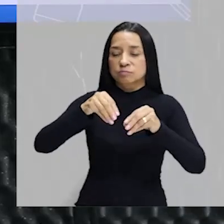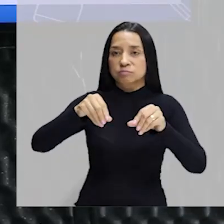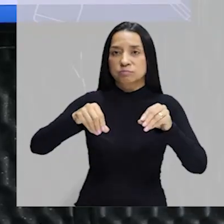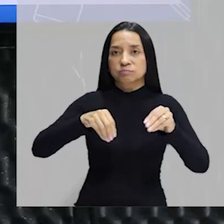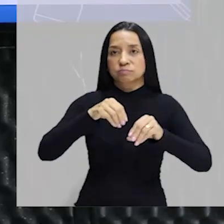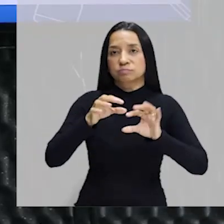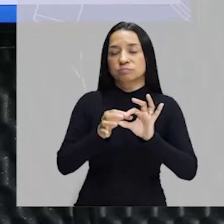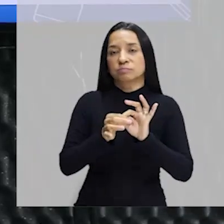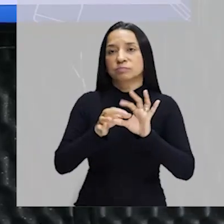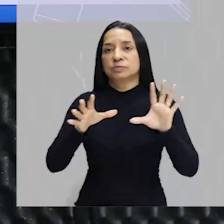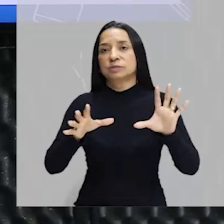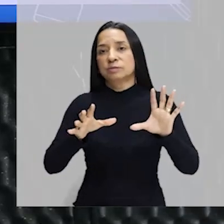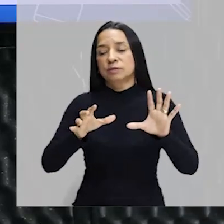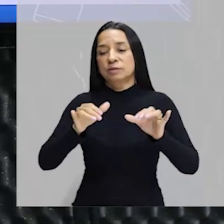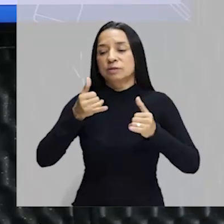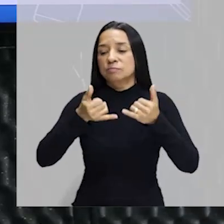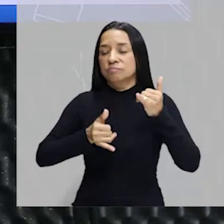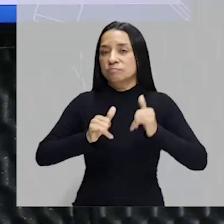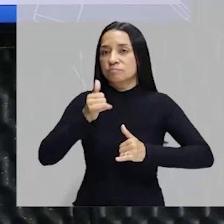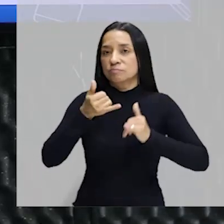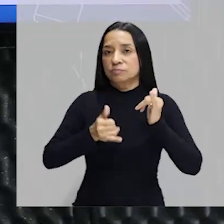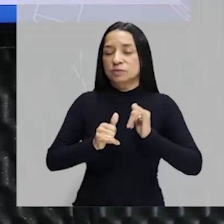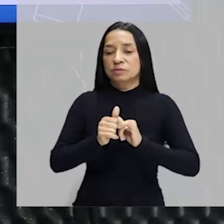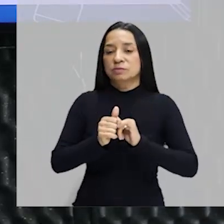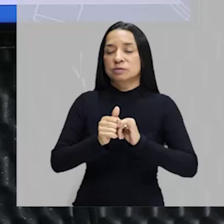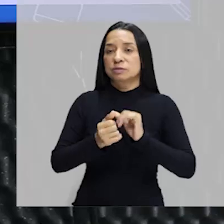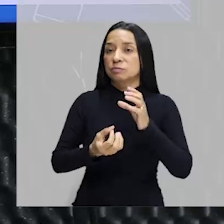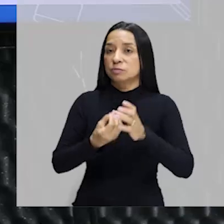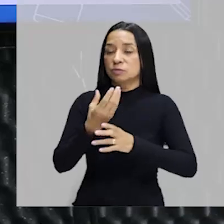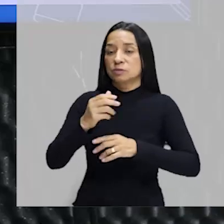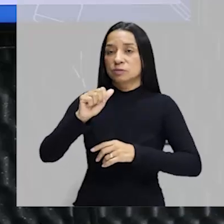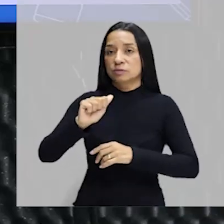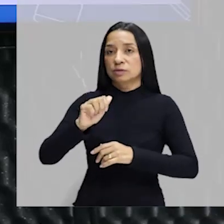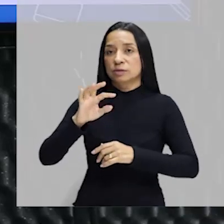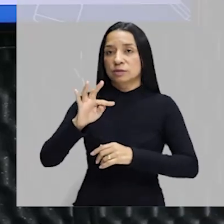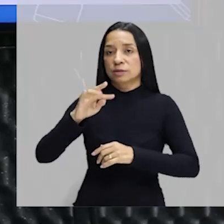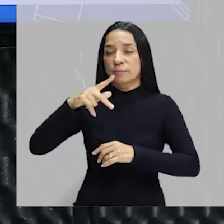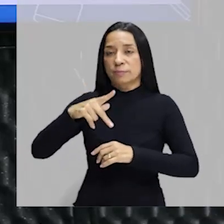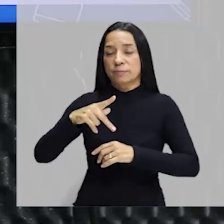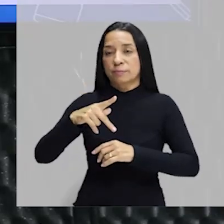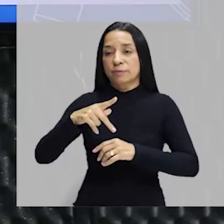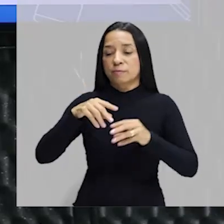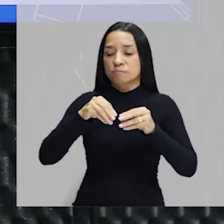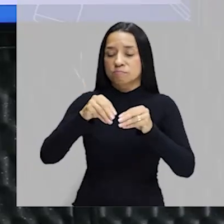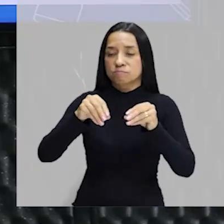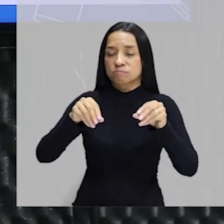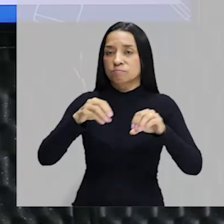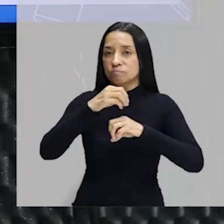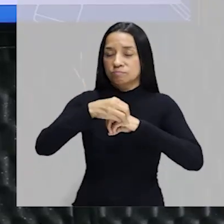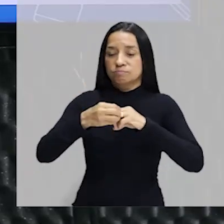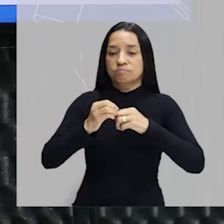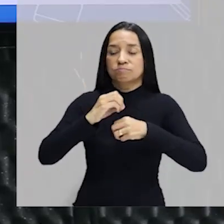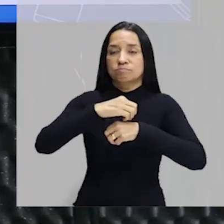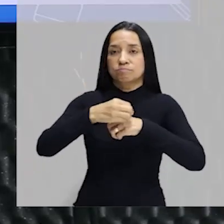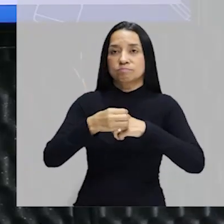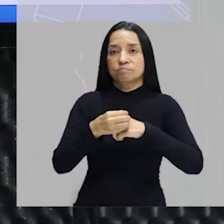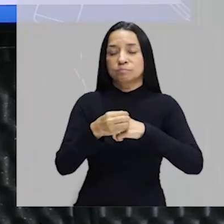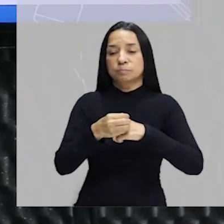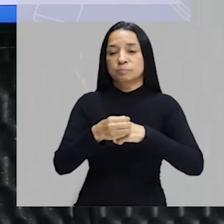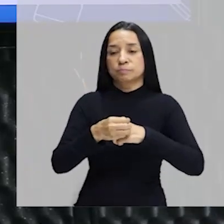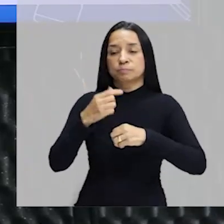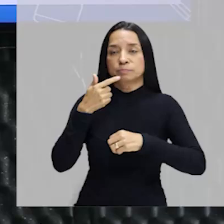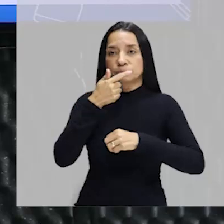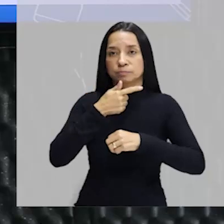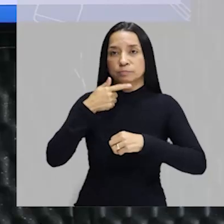degradadas, liberando energia para a produção de ATP. A degradação da molécula orgânica